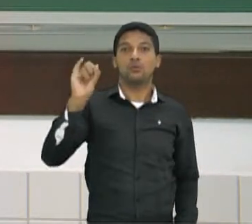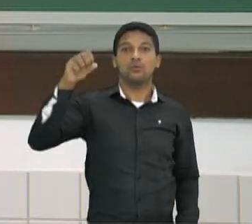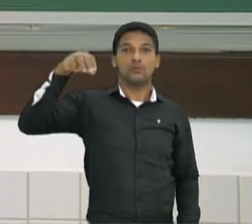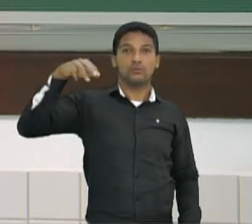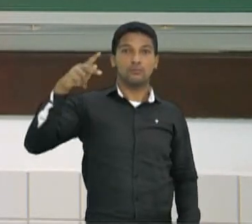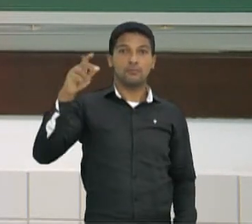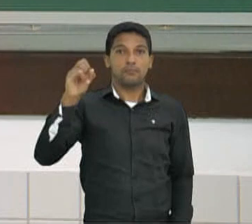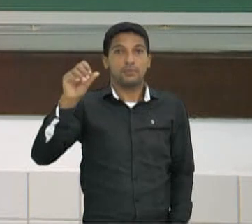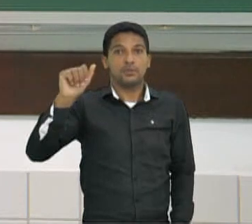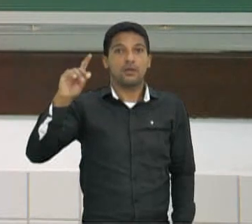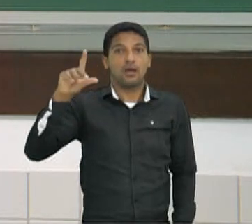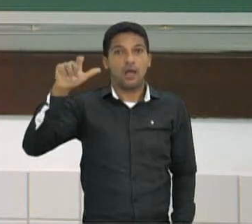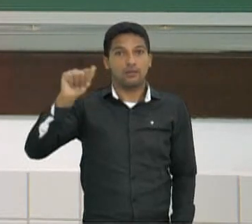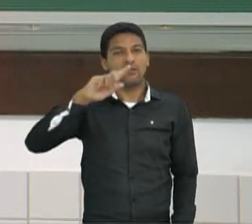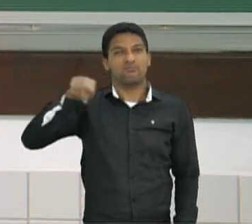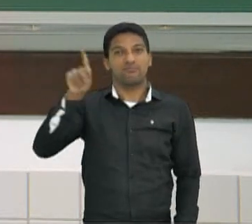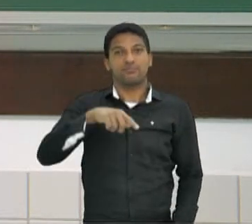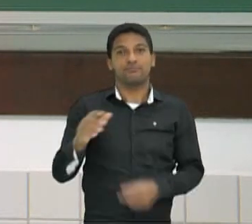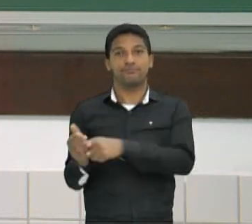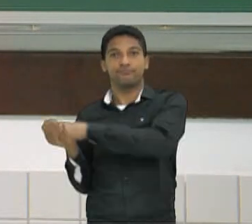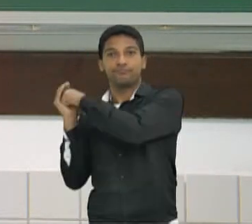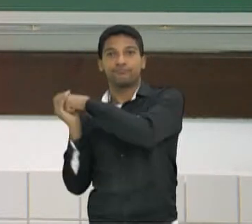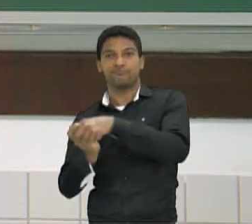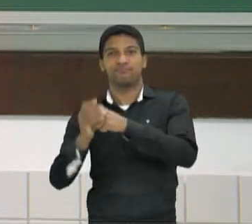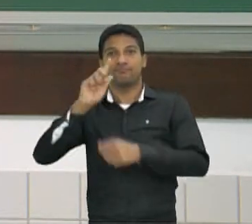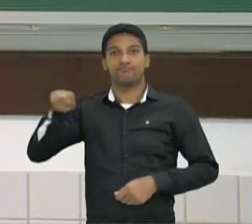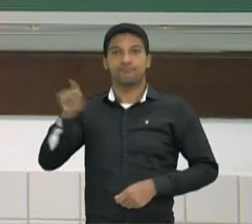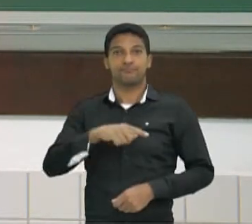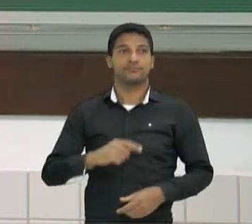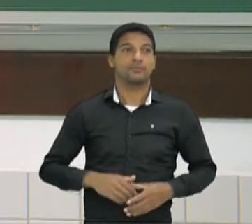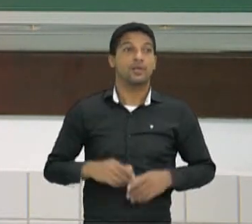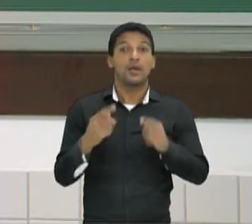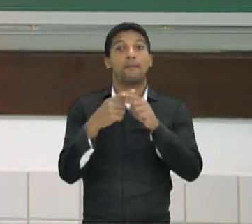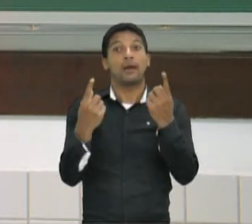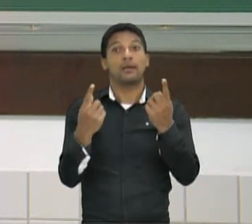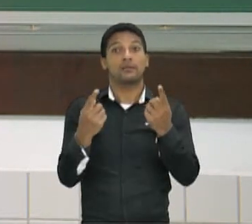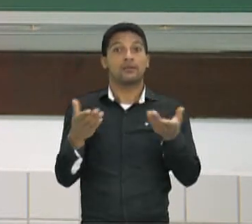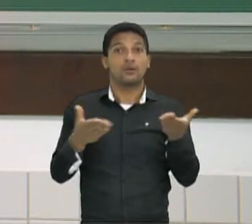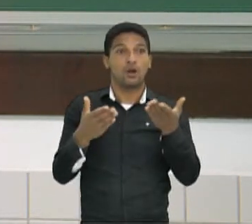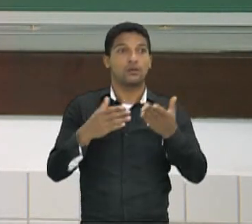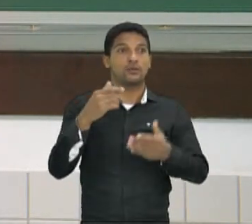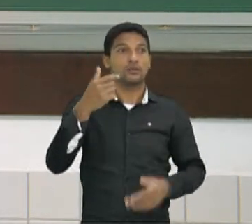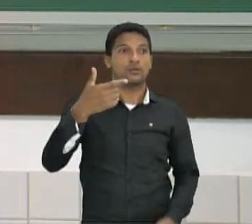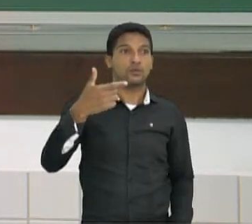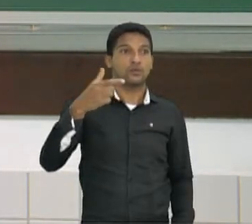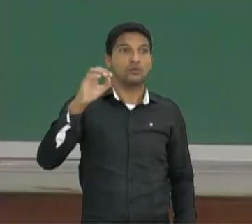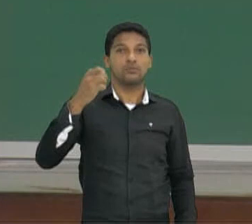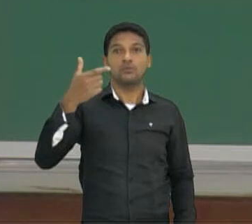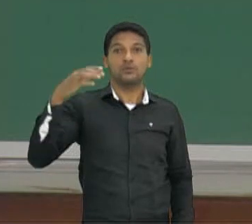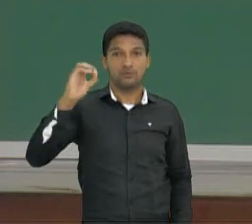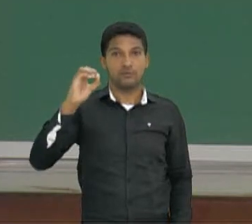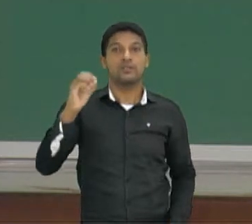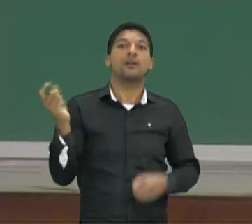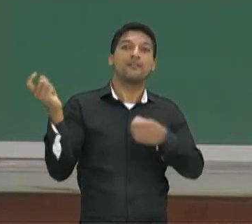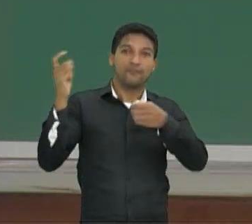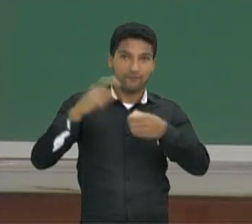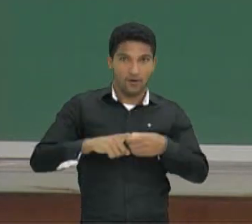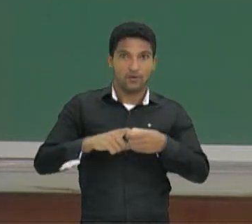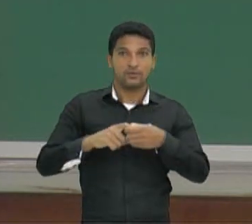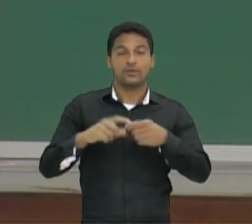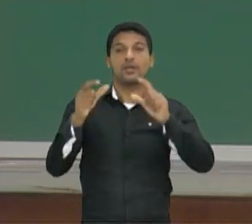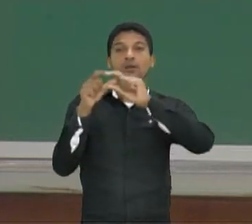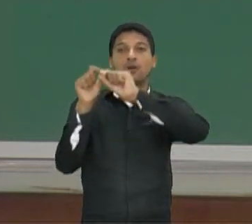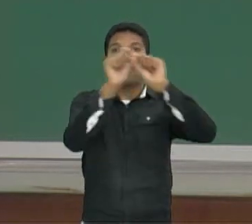né? Como o esporte também é bastante forte no Japão, ele novamente retorna às Olimpíadas. Então ano que vem nós podemos estar acompanhando o beisebol